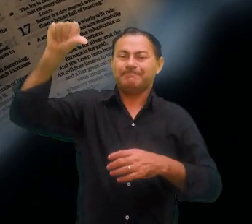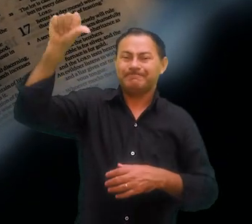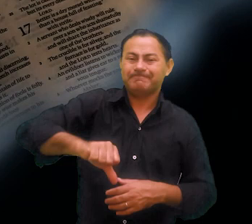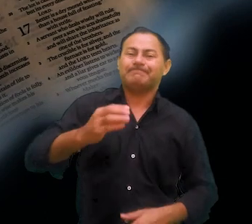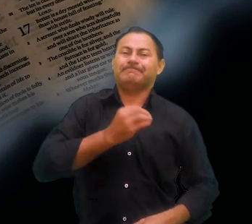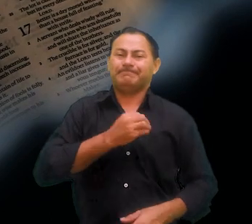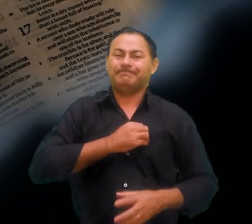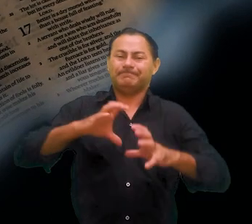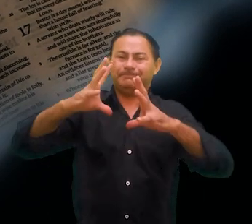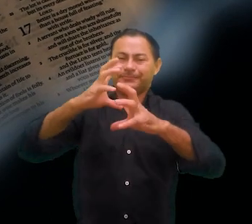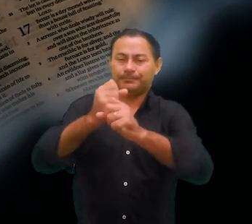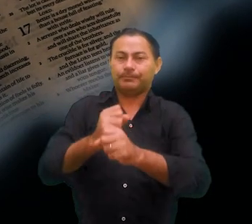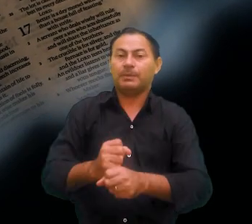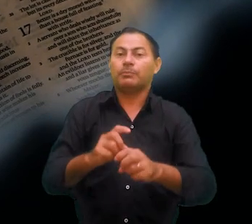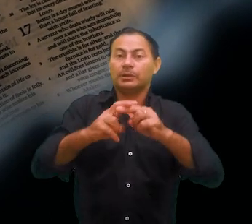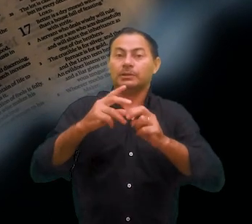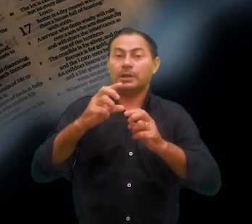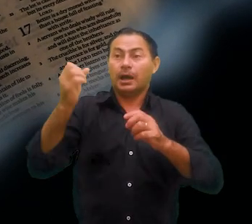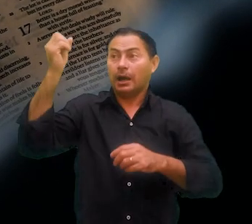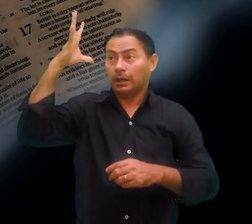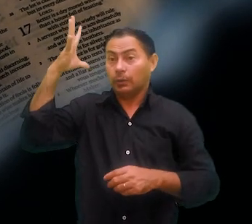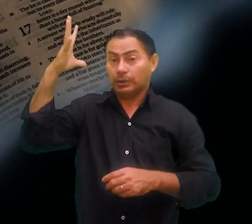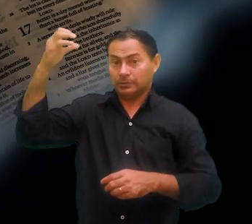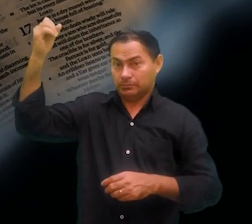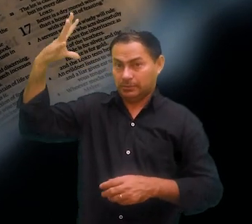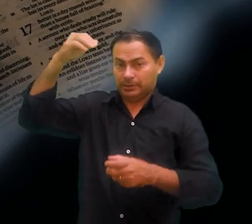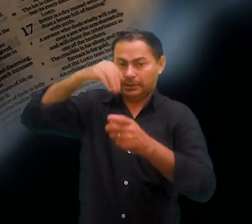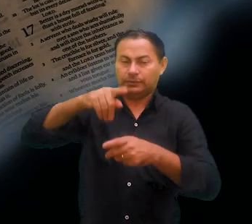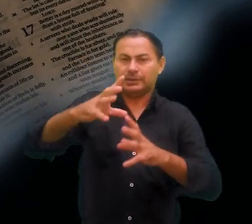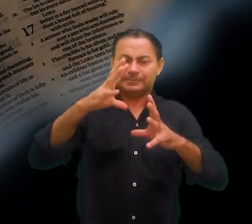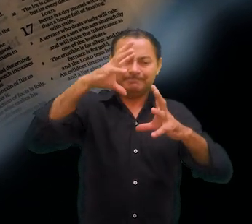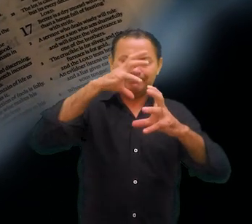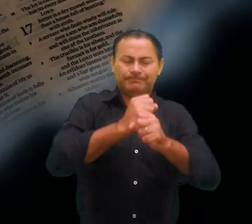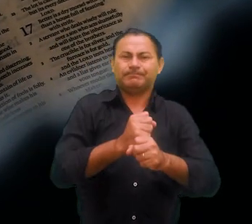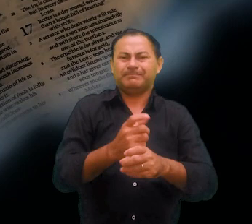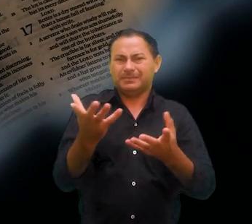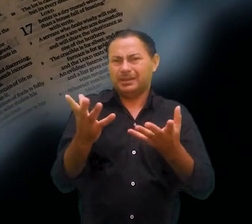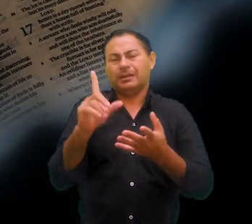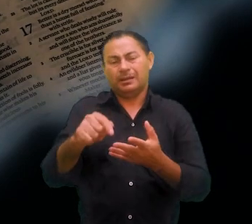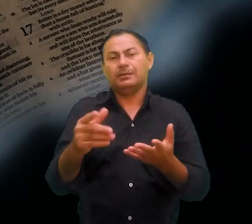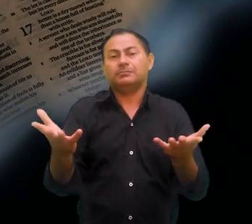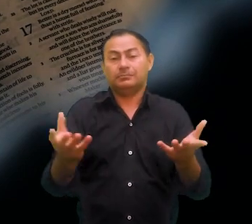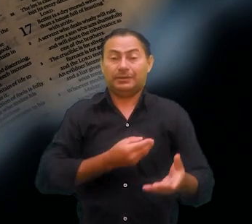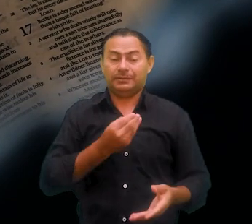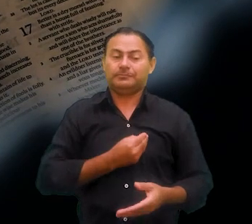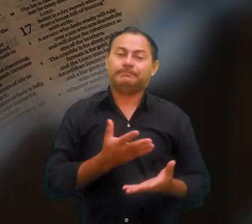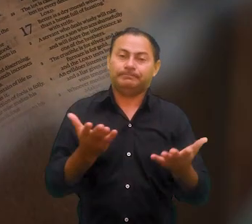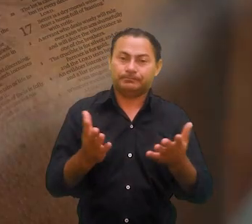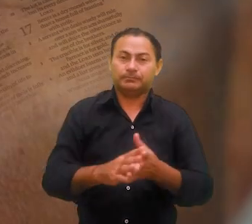será cheio de trevas. Portanto, se a luz que está dentro de você são trevas, que tremendas trevas